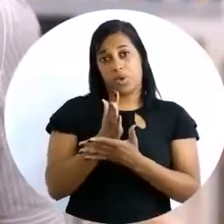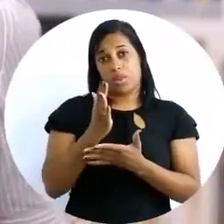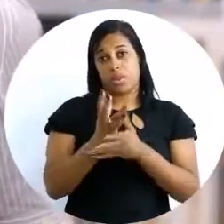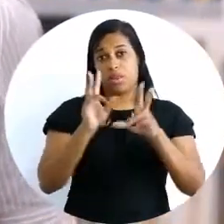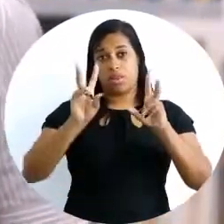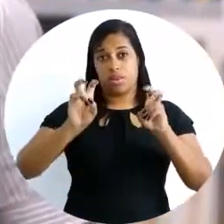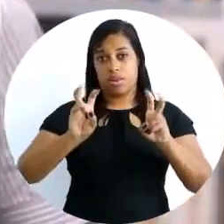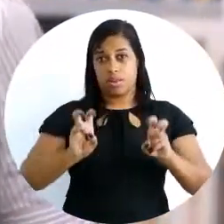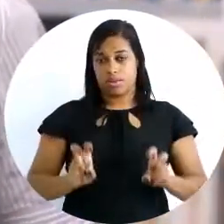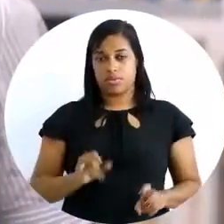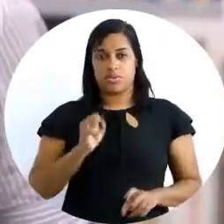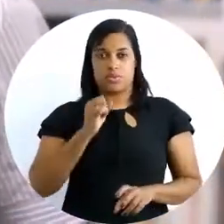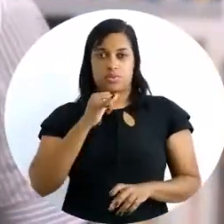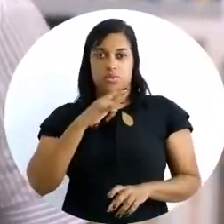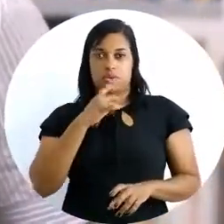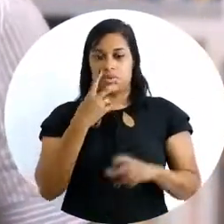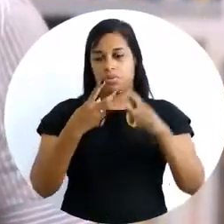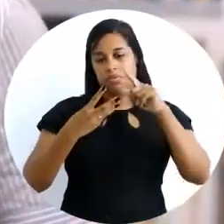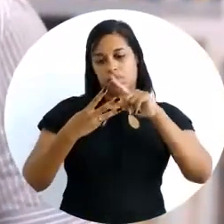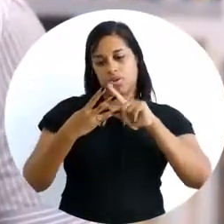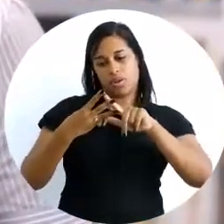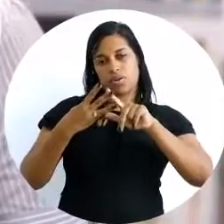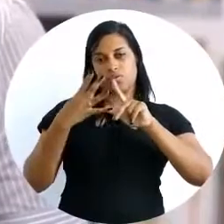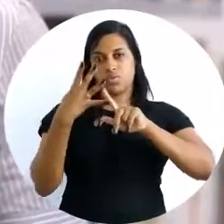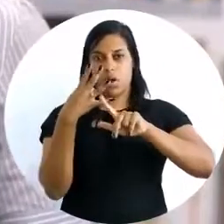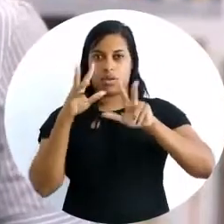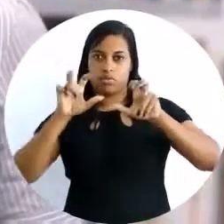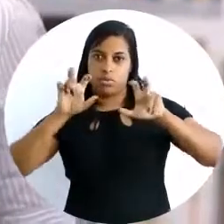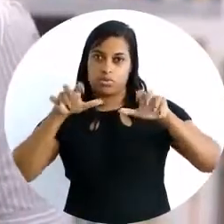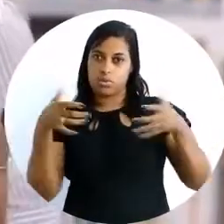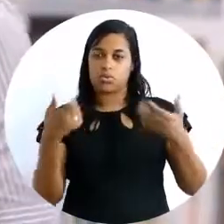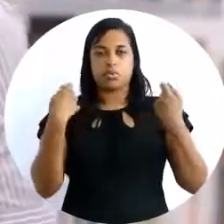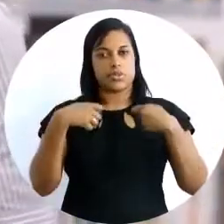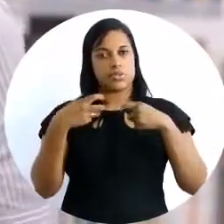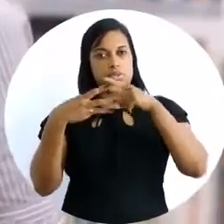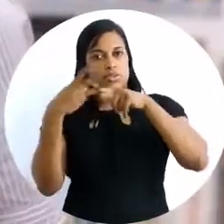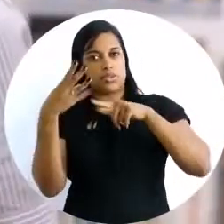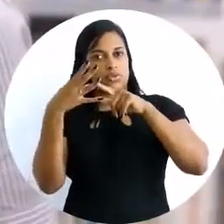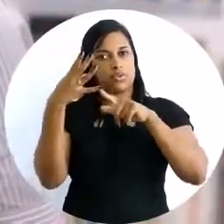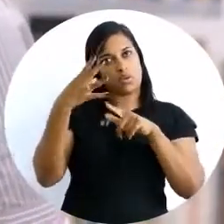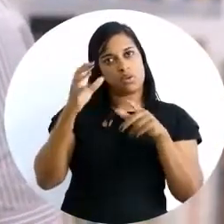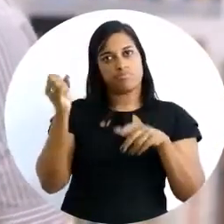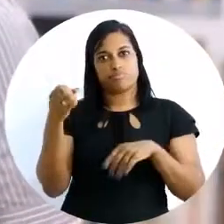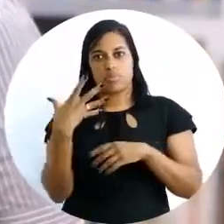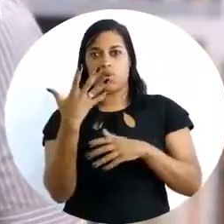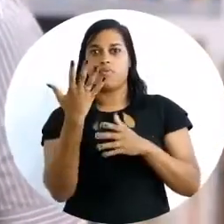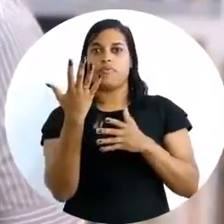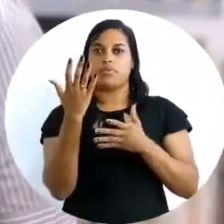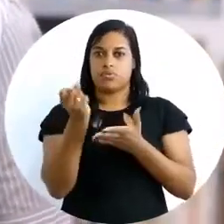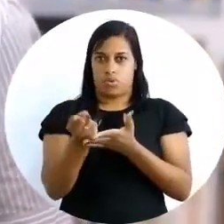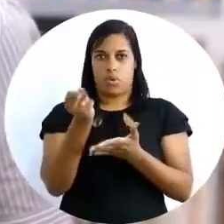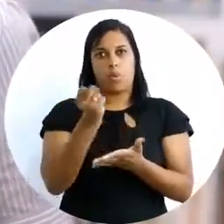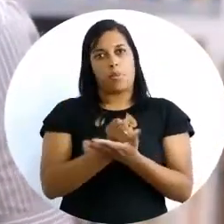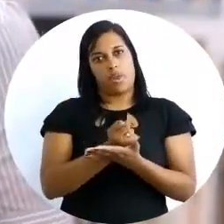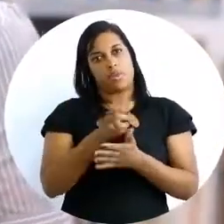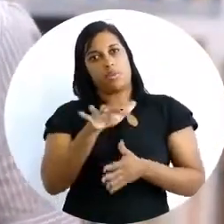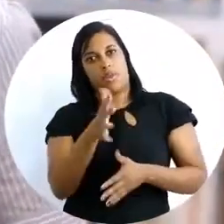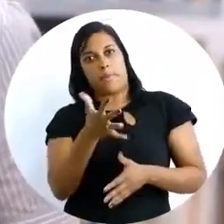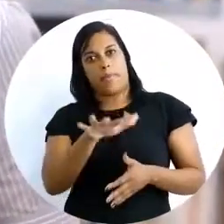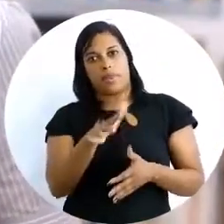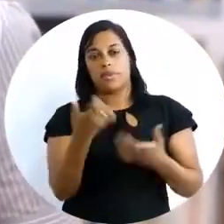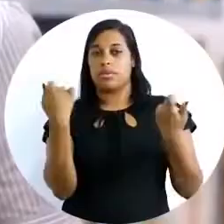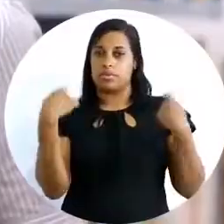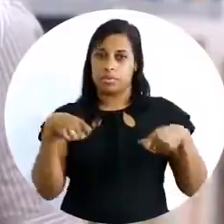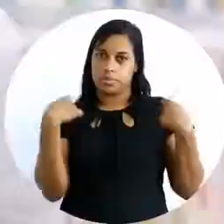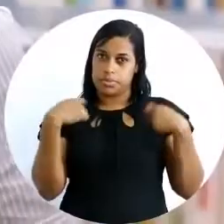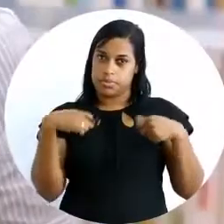de assunto, então se eu tenho 3, 4 combinações de assunto, então serão 3, 4 novas fichas, dependendo da finalidade, dependendo